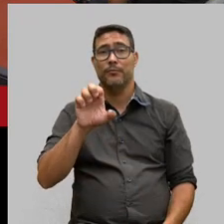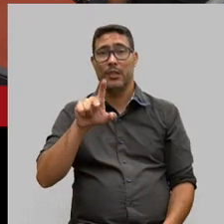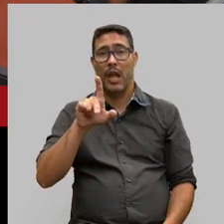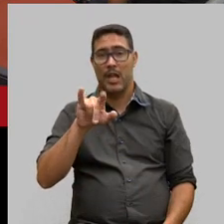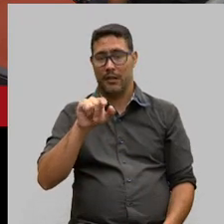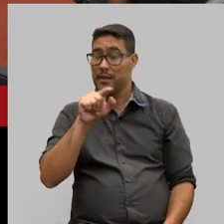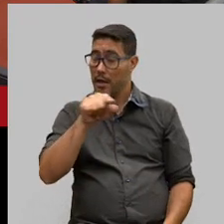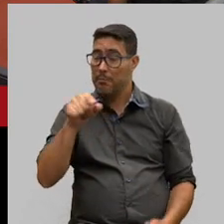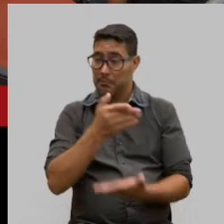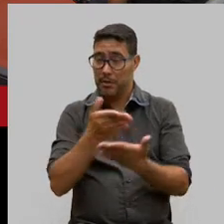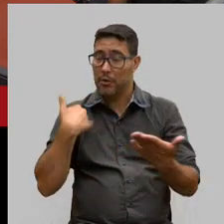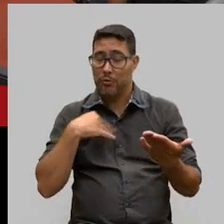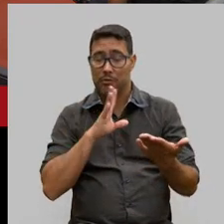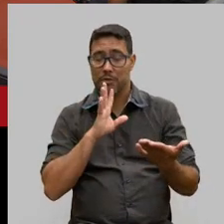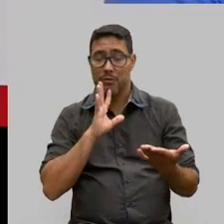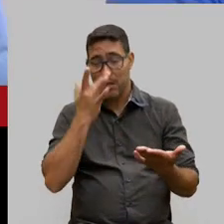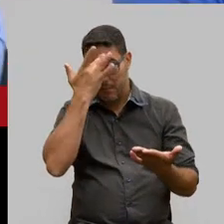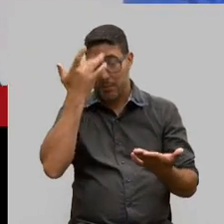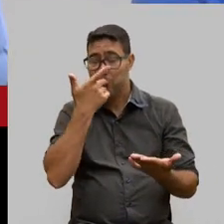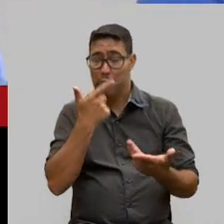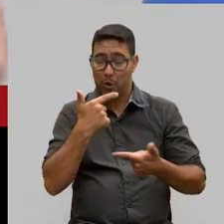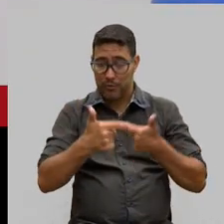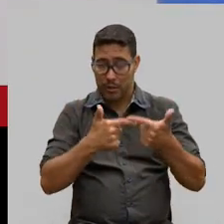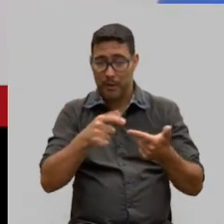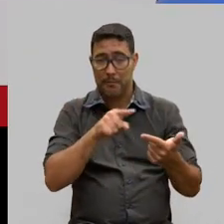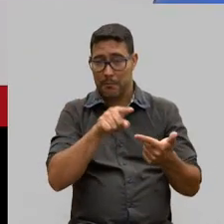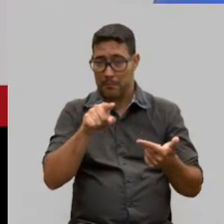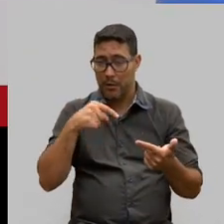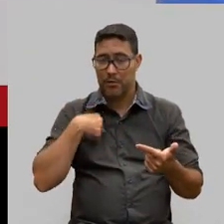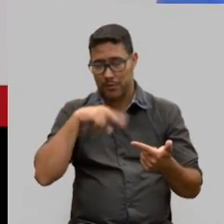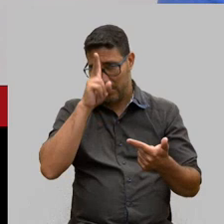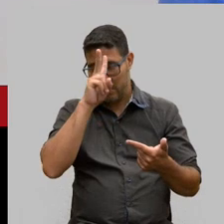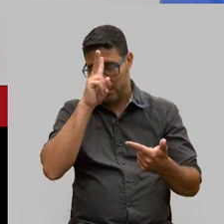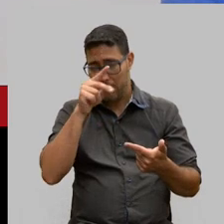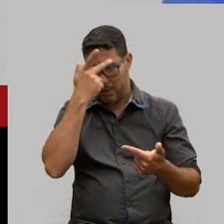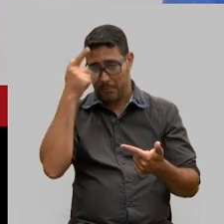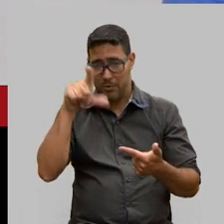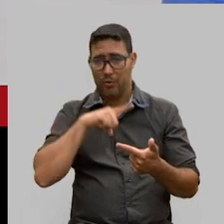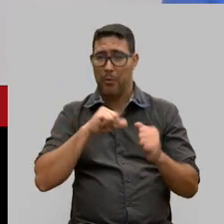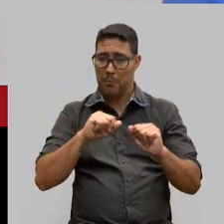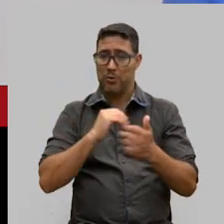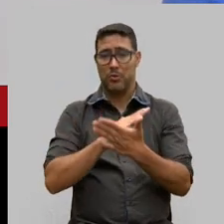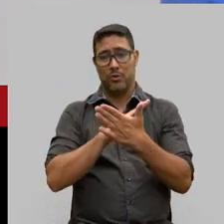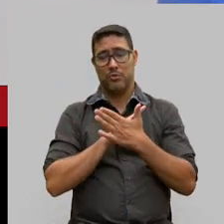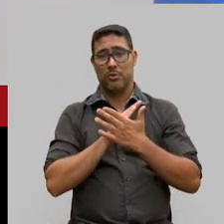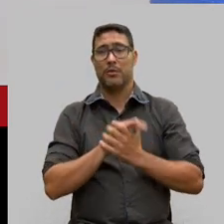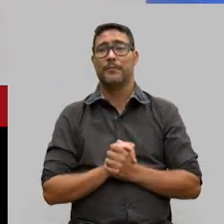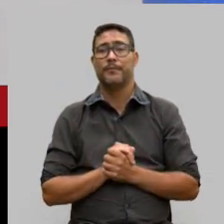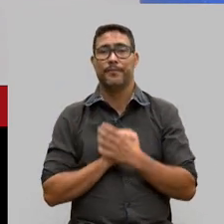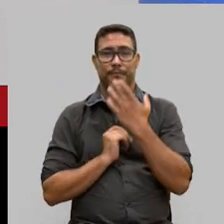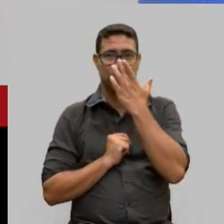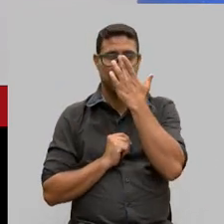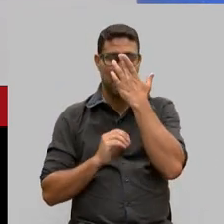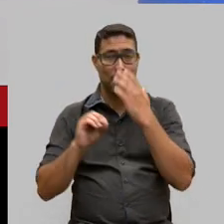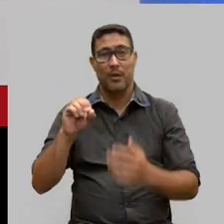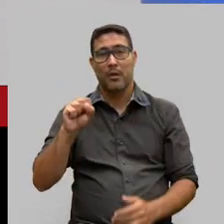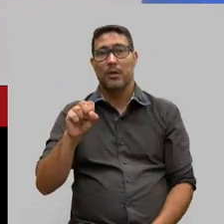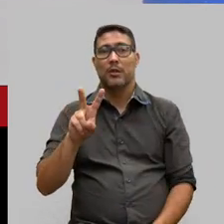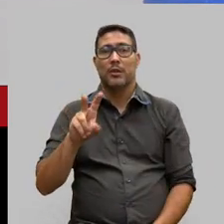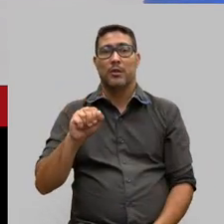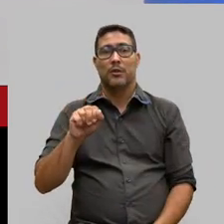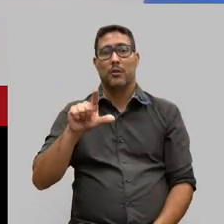que que tem disponível levar para casa e lembrar eu tive lá e sei que tem uma pessoa que pode nos ajudar vamos ouvir agora o seu Osvaldo Freire da